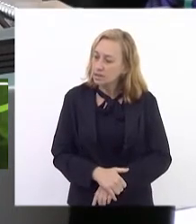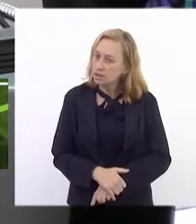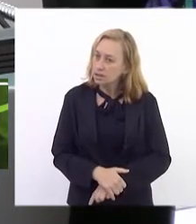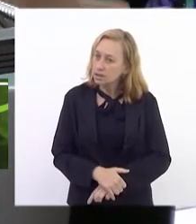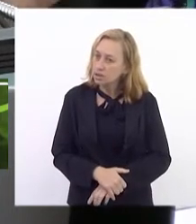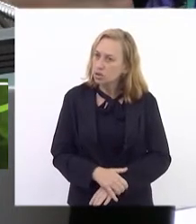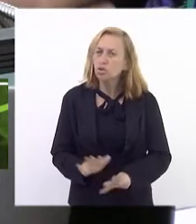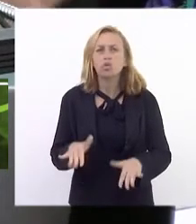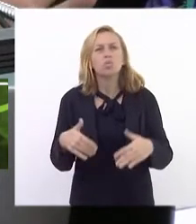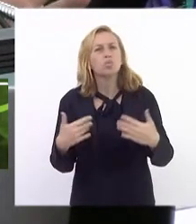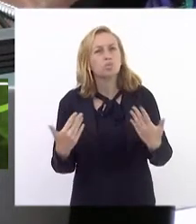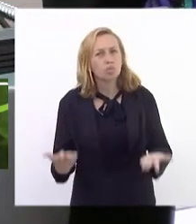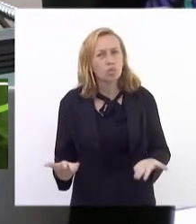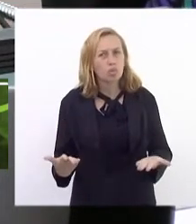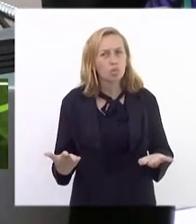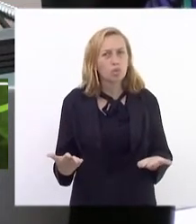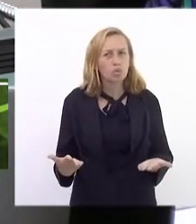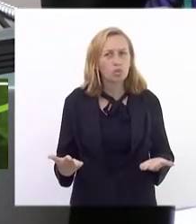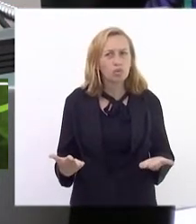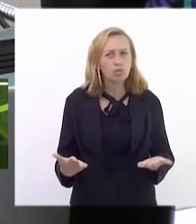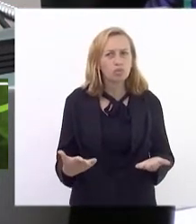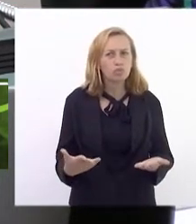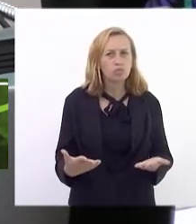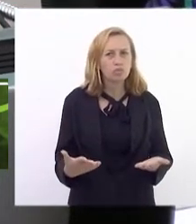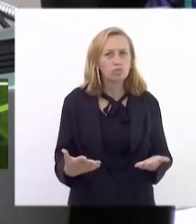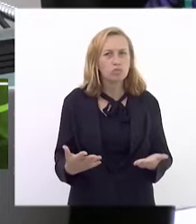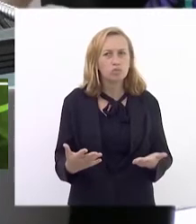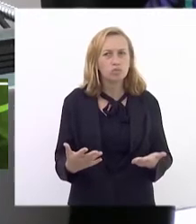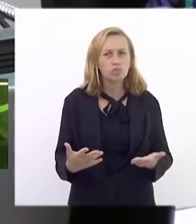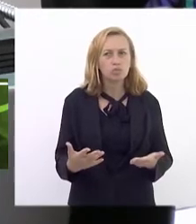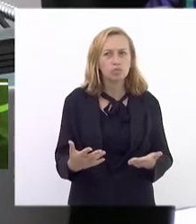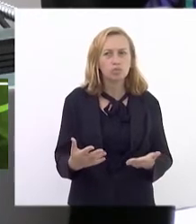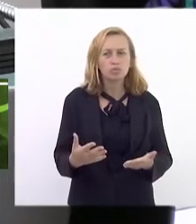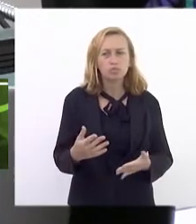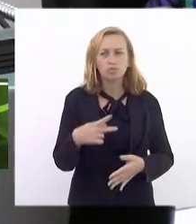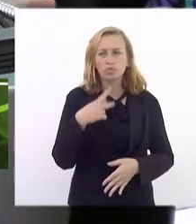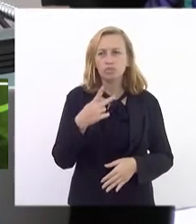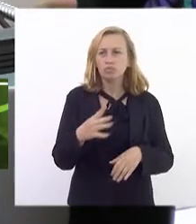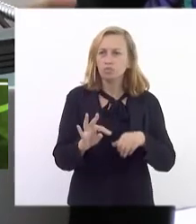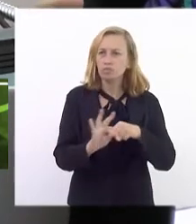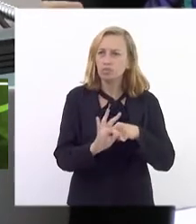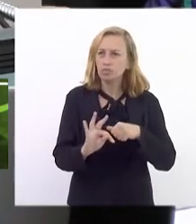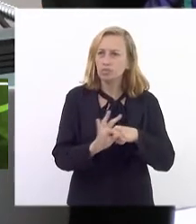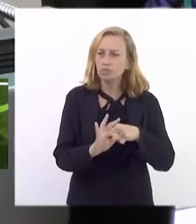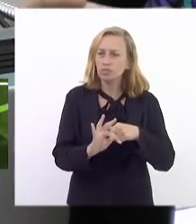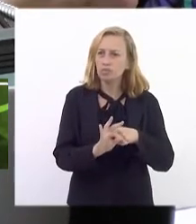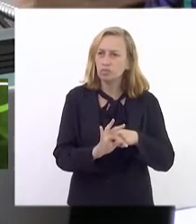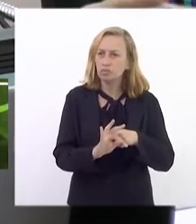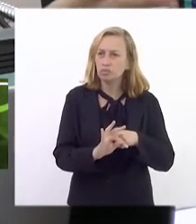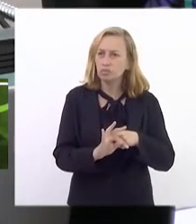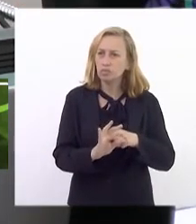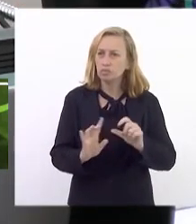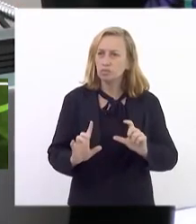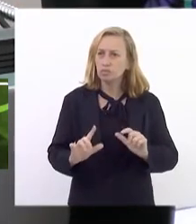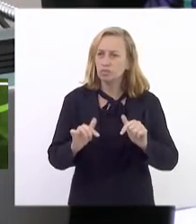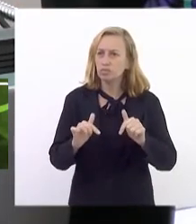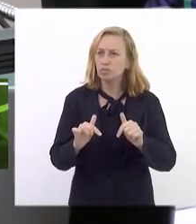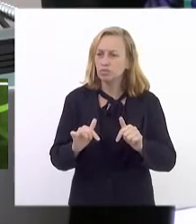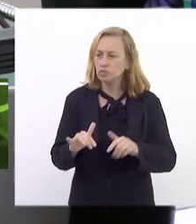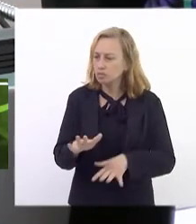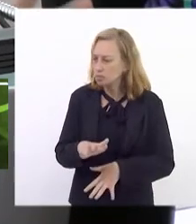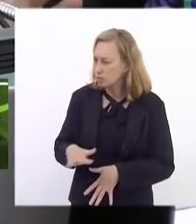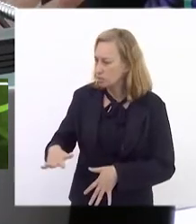qual foi o critério técnico que norteou a escolha dessas